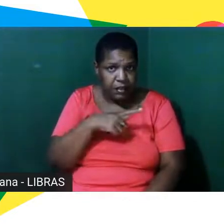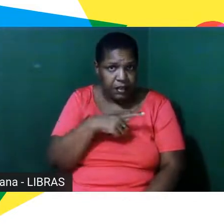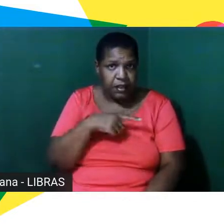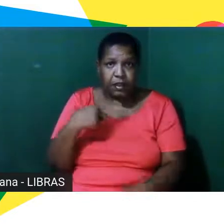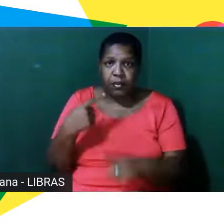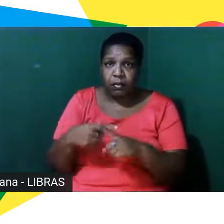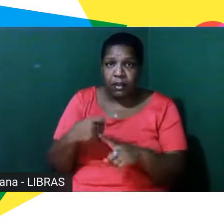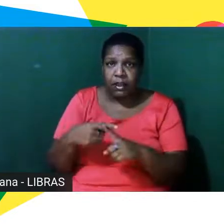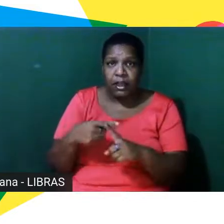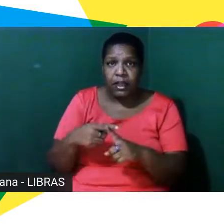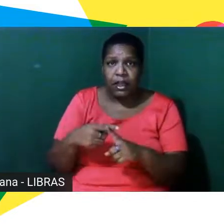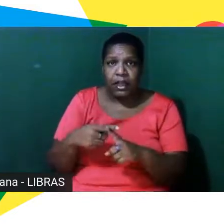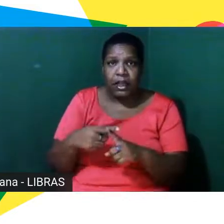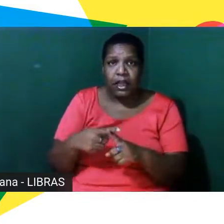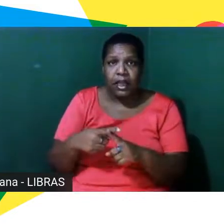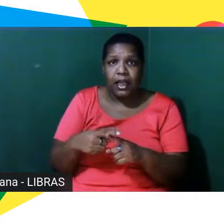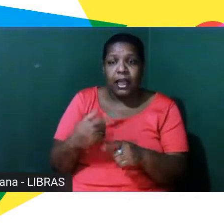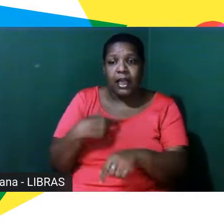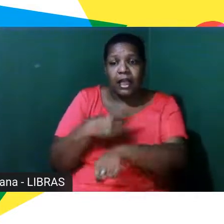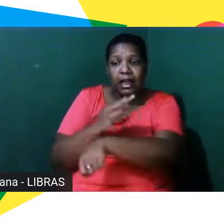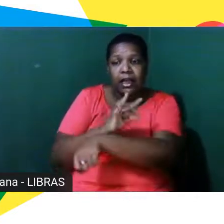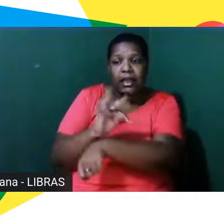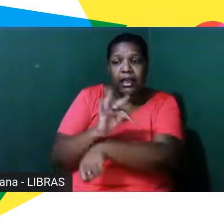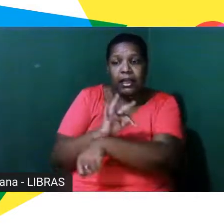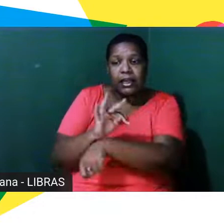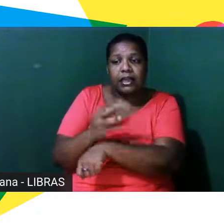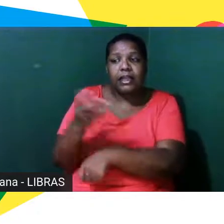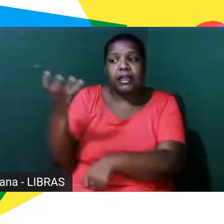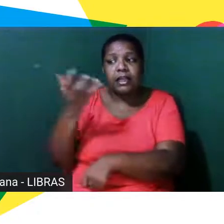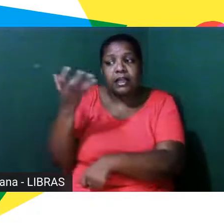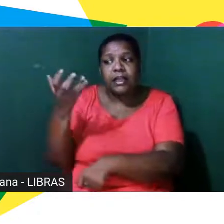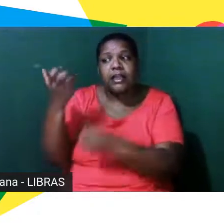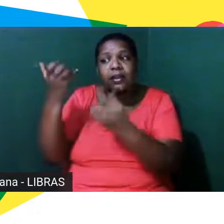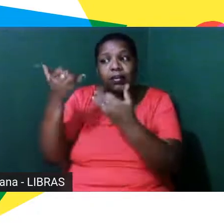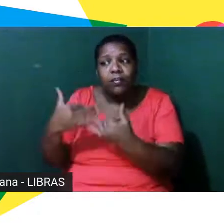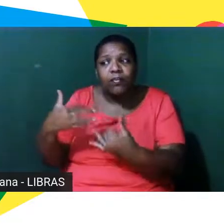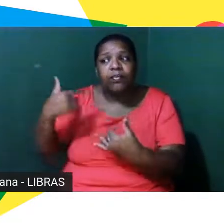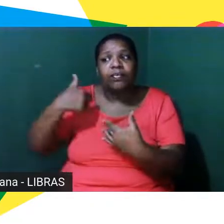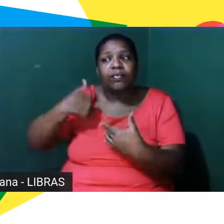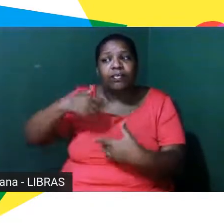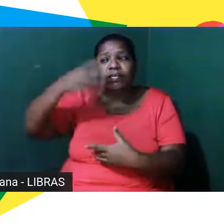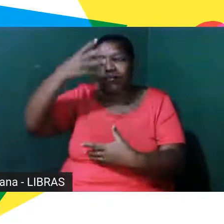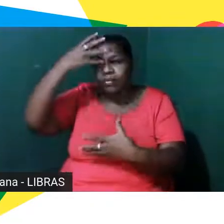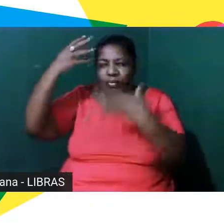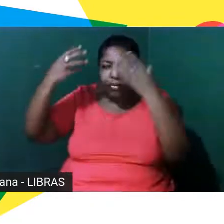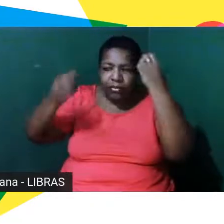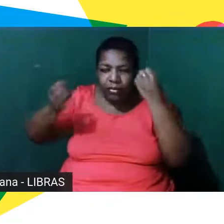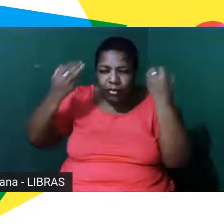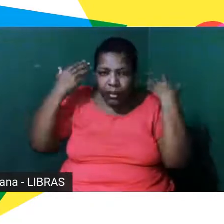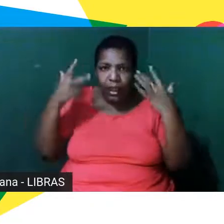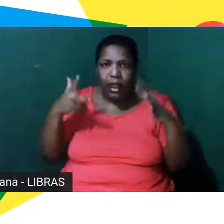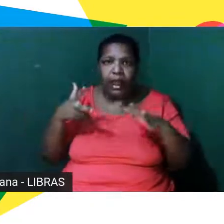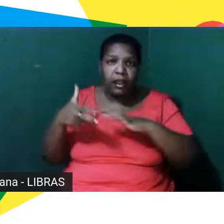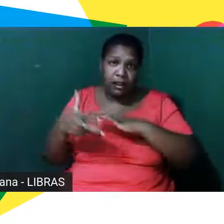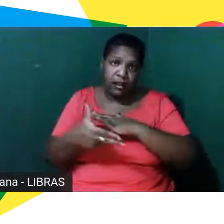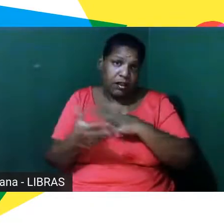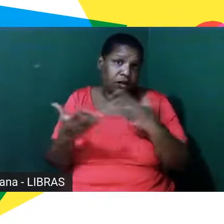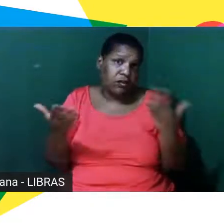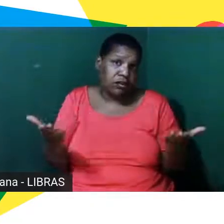como eu deixei de ser meio técnico e quis desmistificar muita coisa da edição